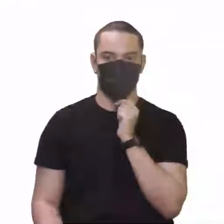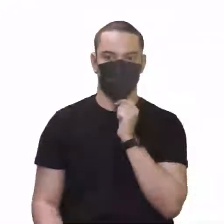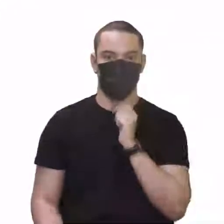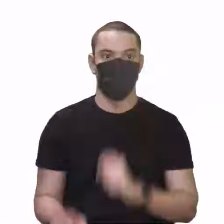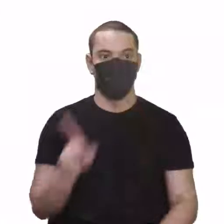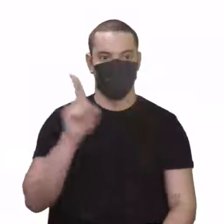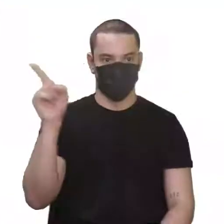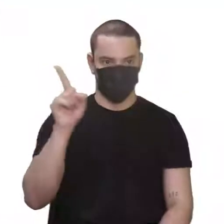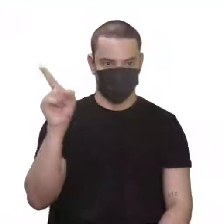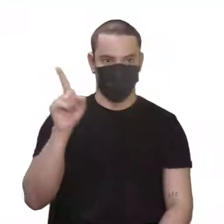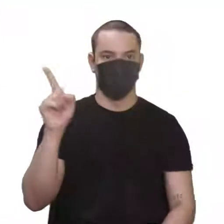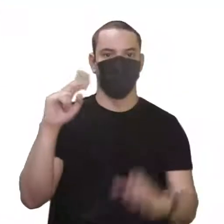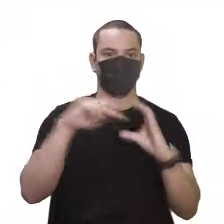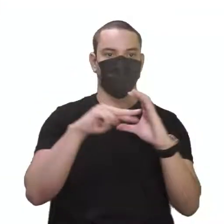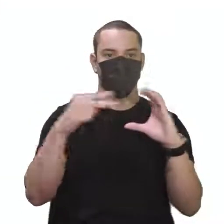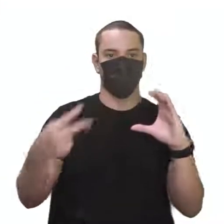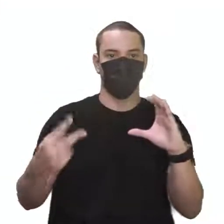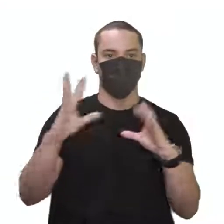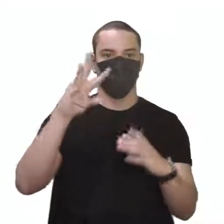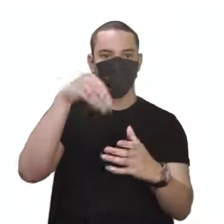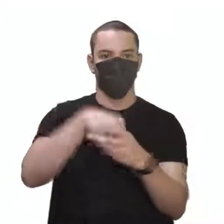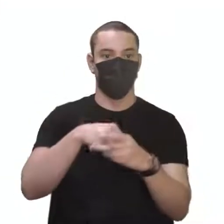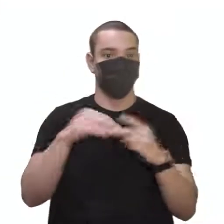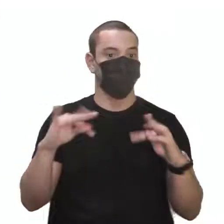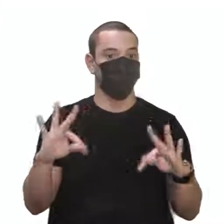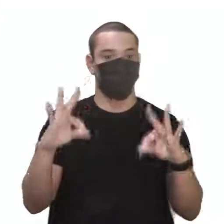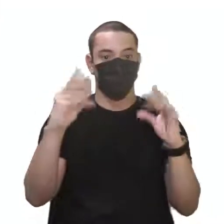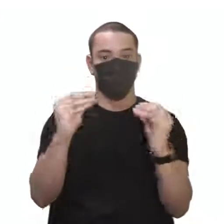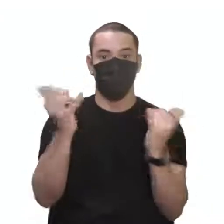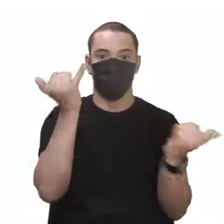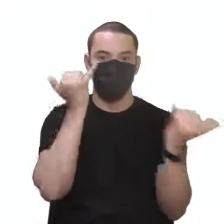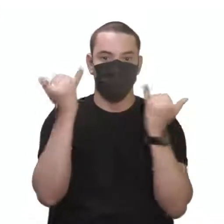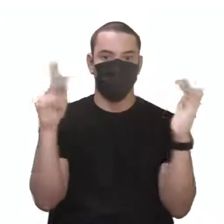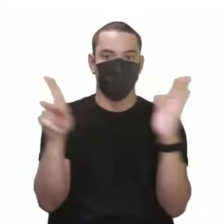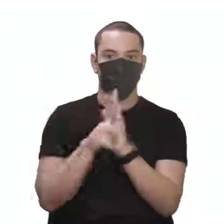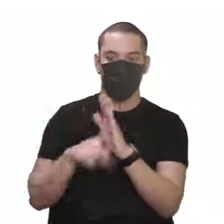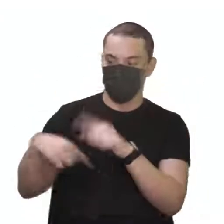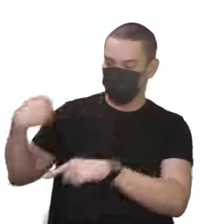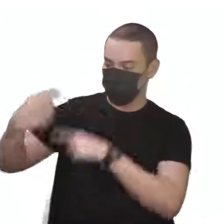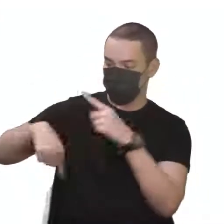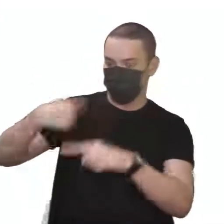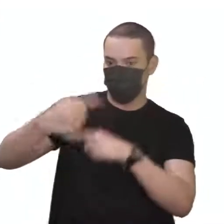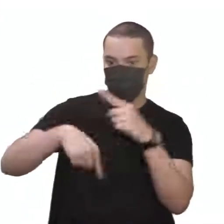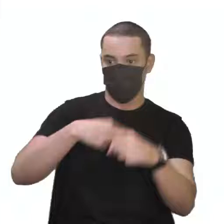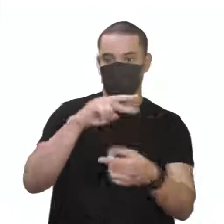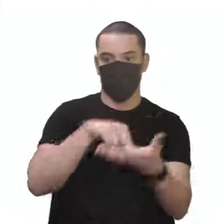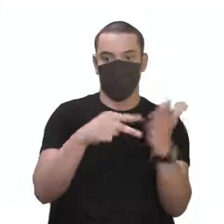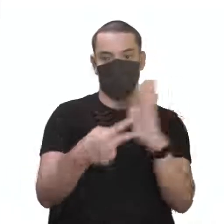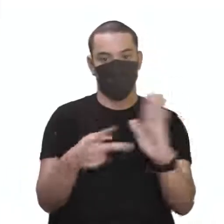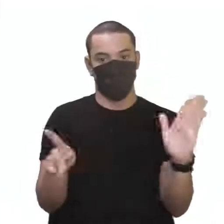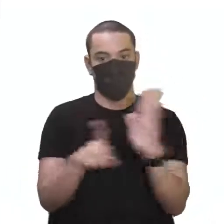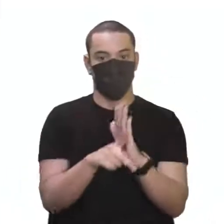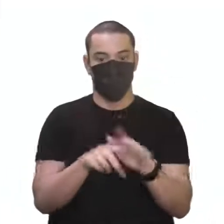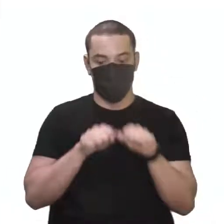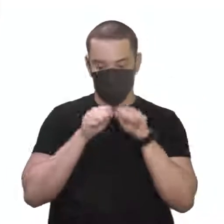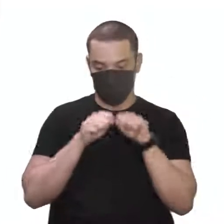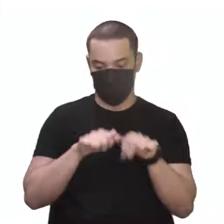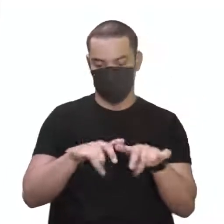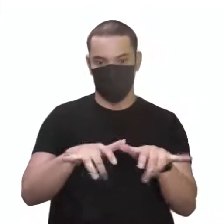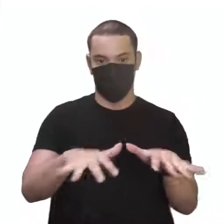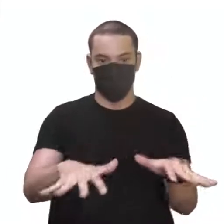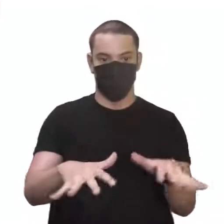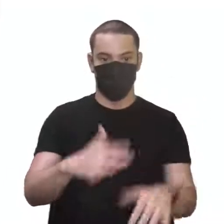genoma, né? O genoma é toda a informação, então, hereditária que passa para os seus descendentes de